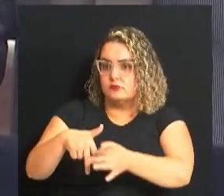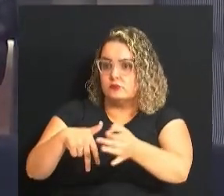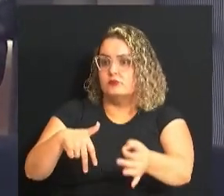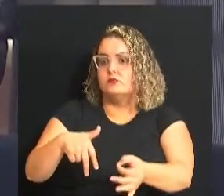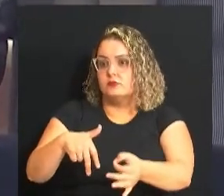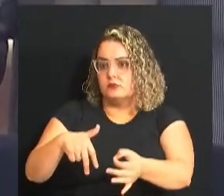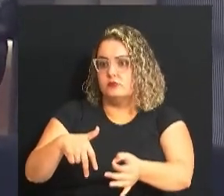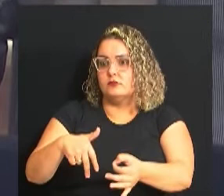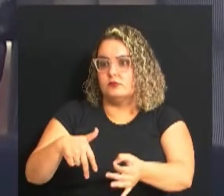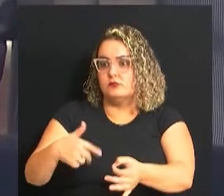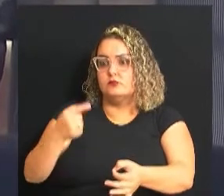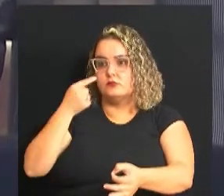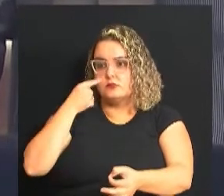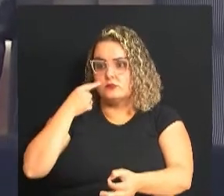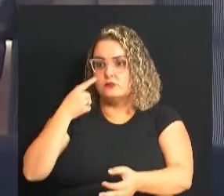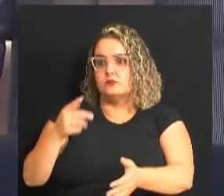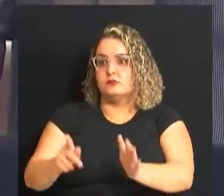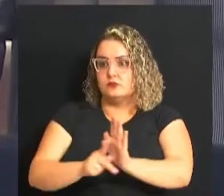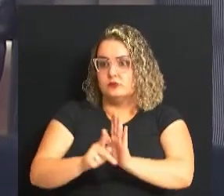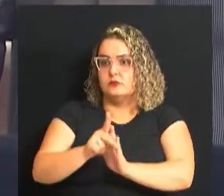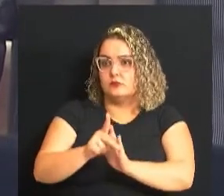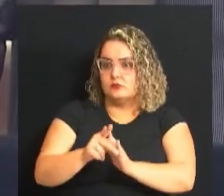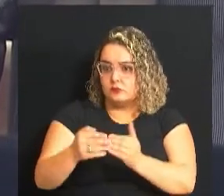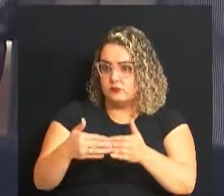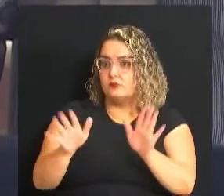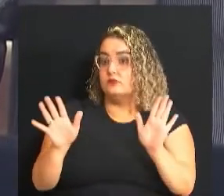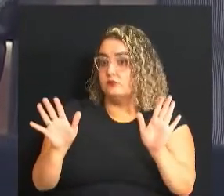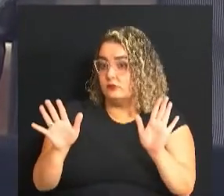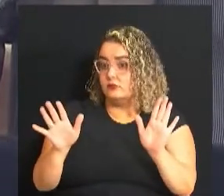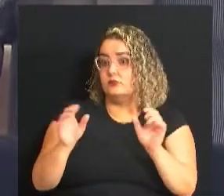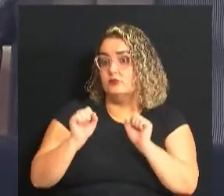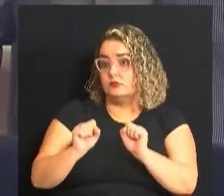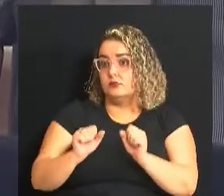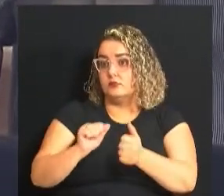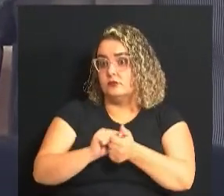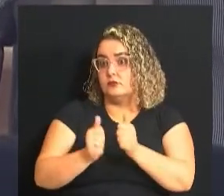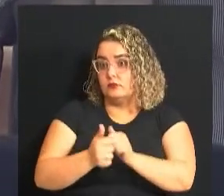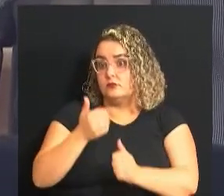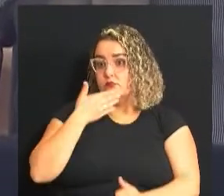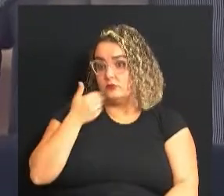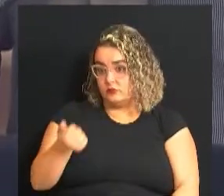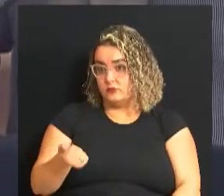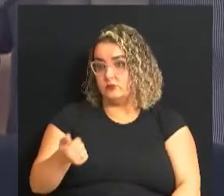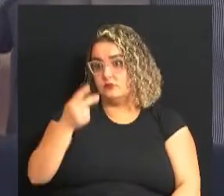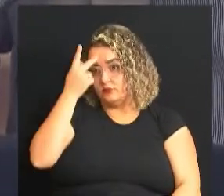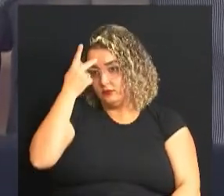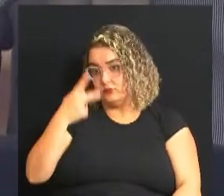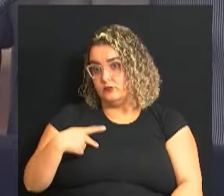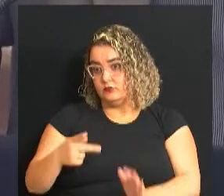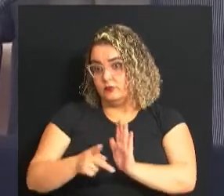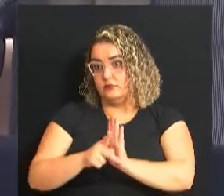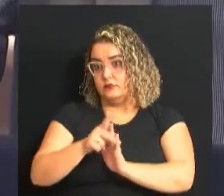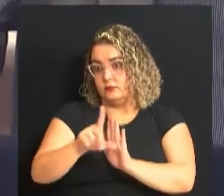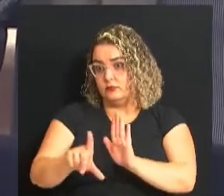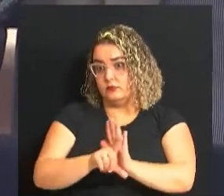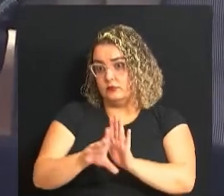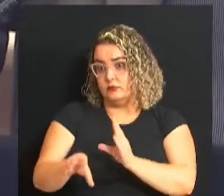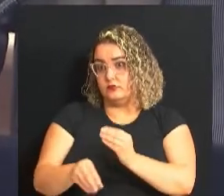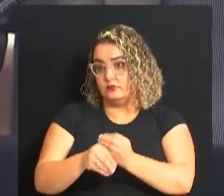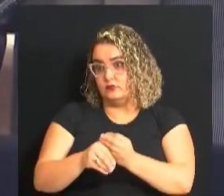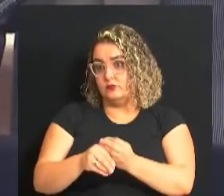na observação dela, o projeto está muito aberto e que poderia ajustar isso melhor no próprio projeto da lei complementar. Então, eu